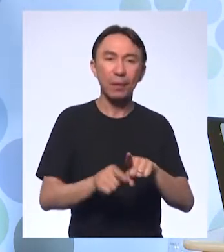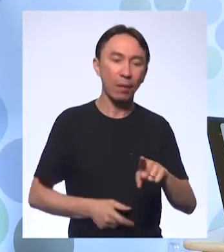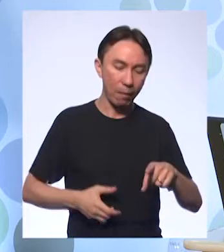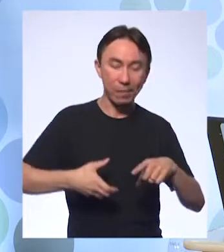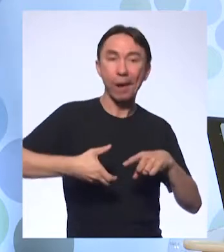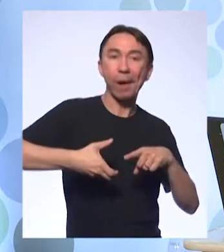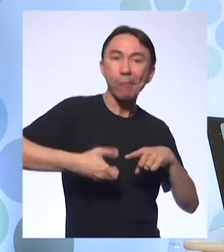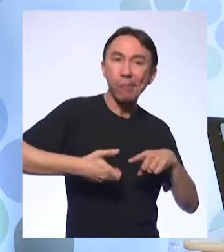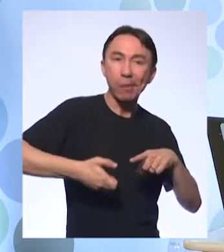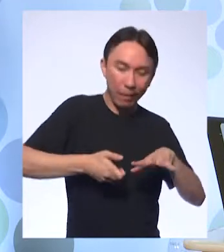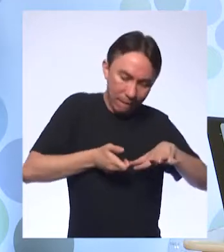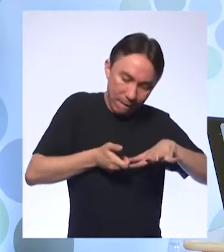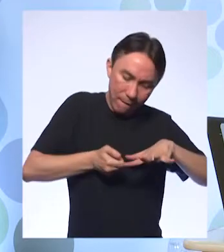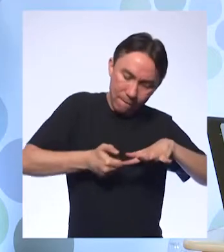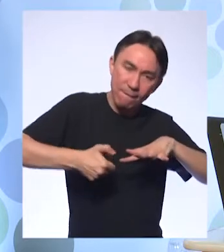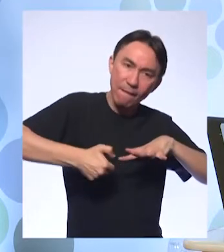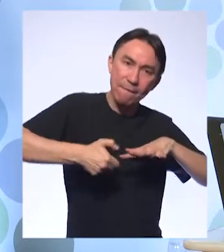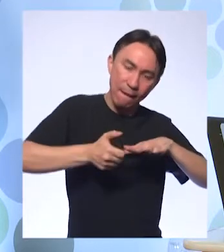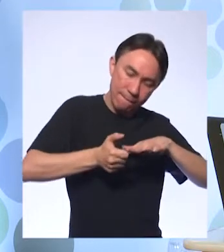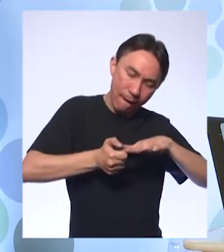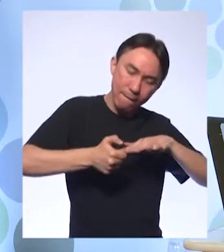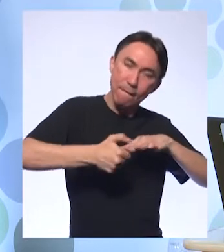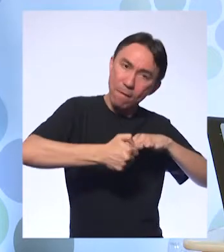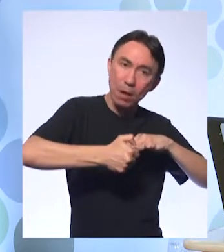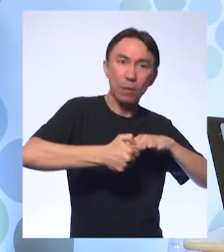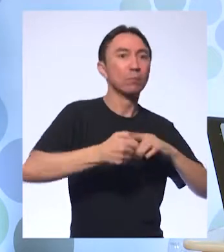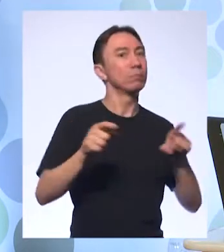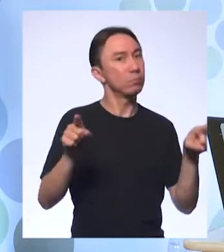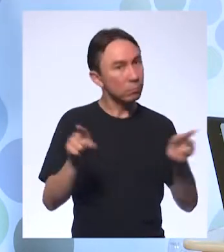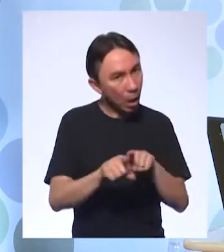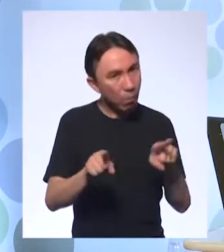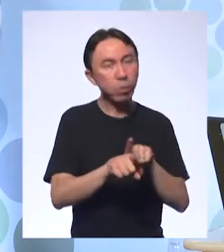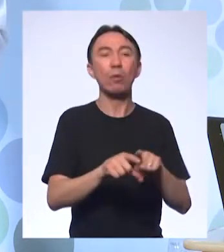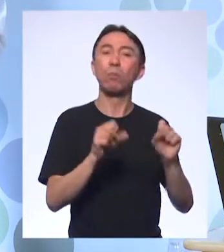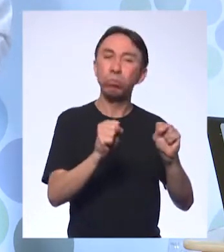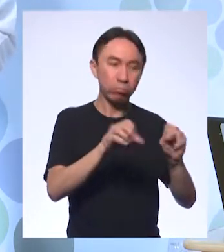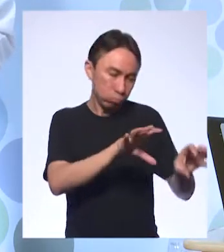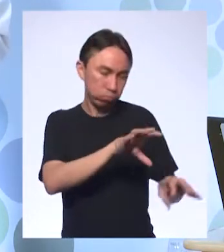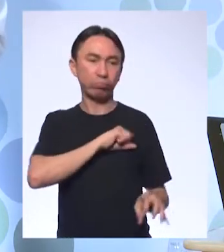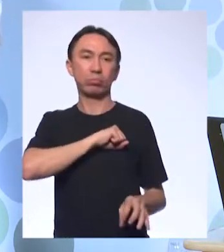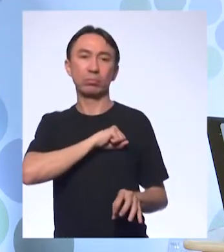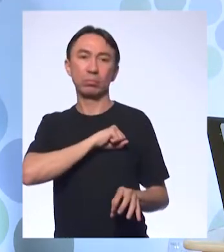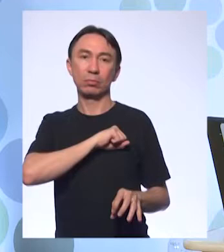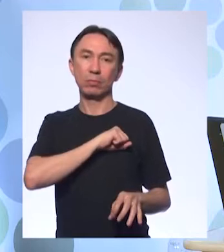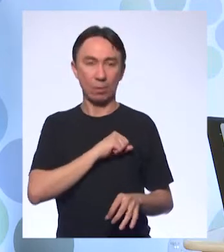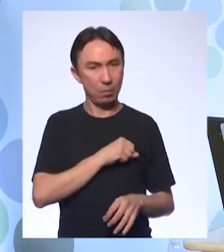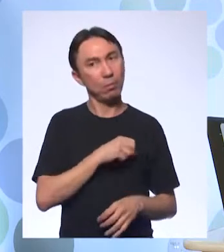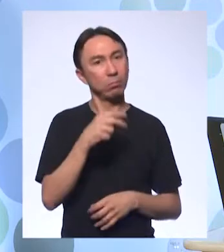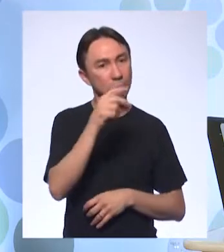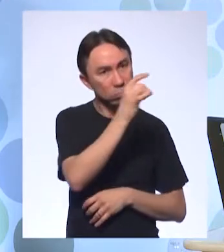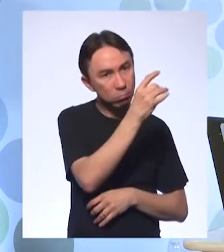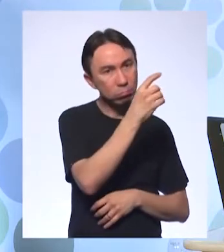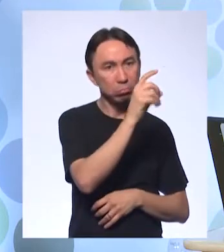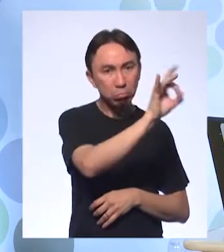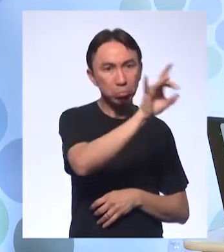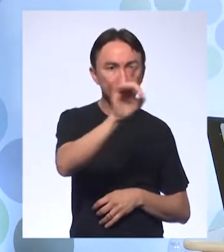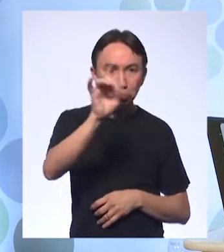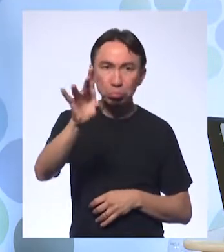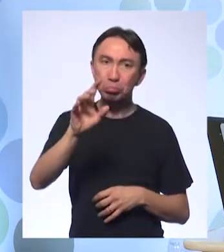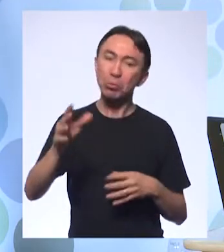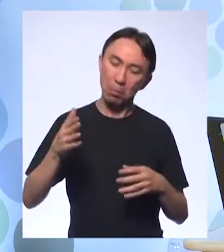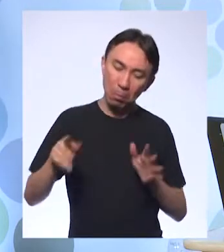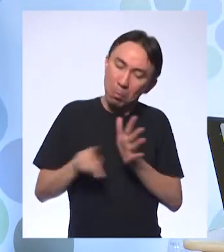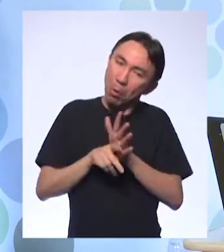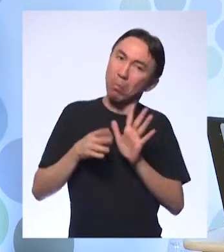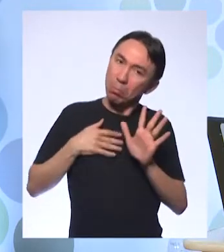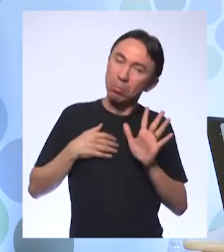cada um levar o seu lá na manicure, porque por mais que esterilize, né, a saúde é sua, tá bom? Mas a via principal